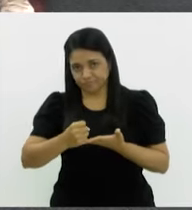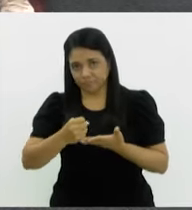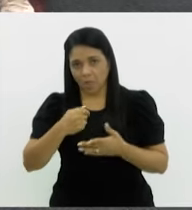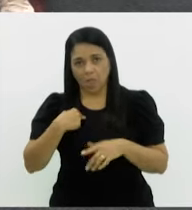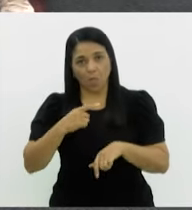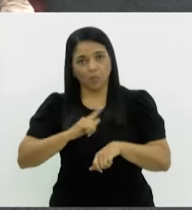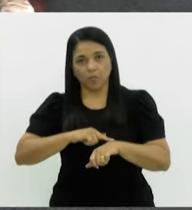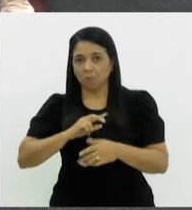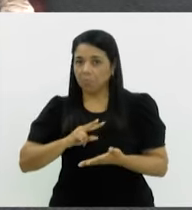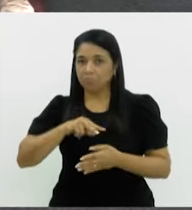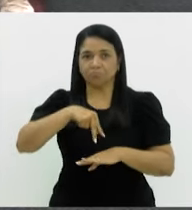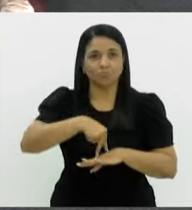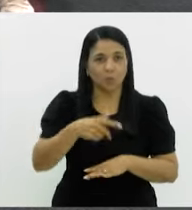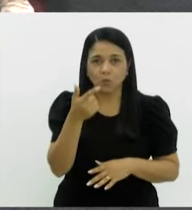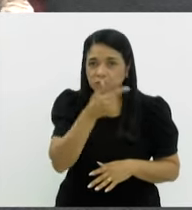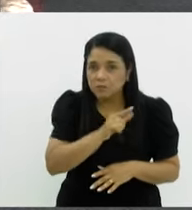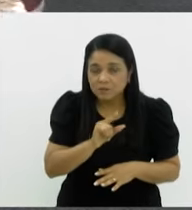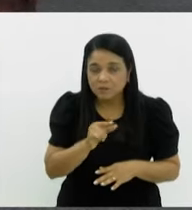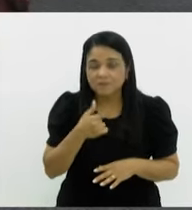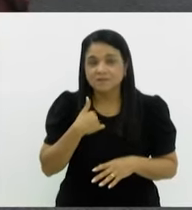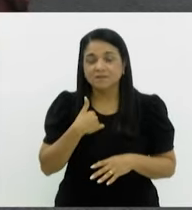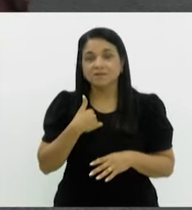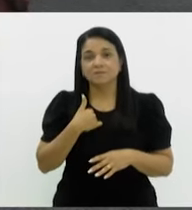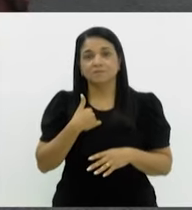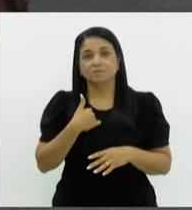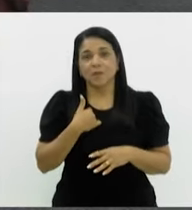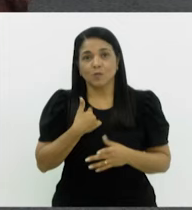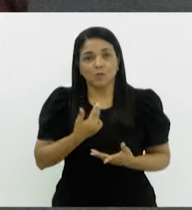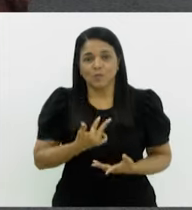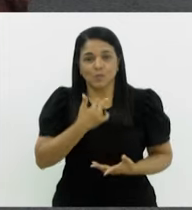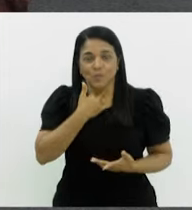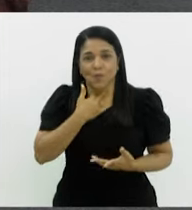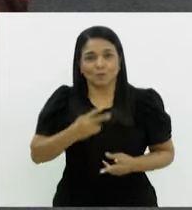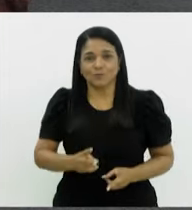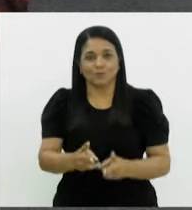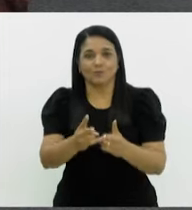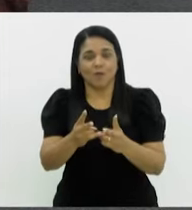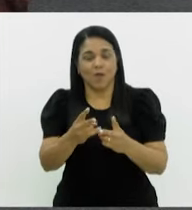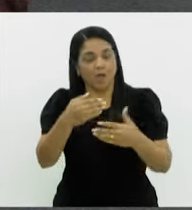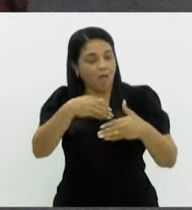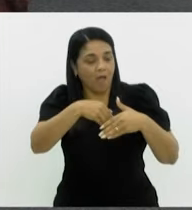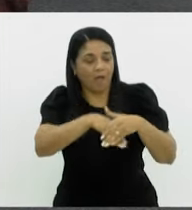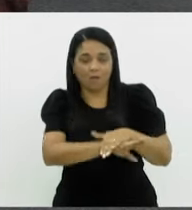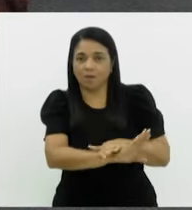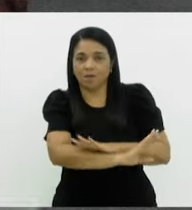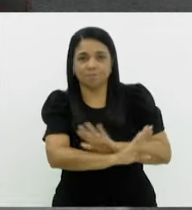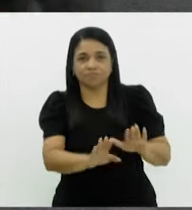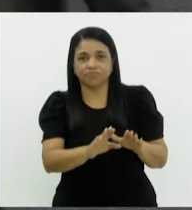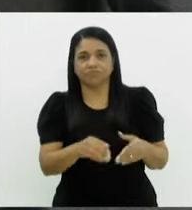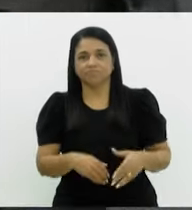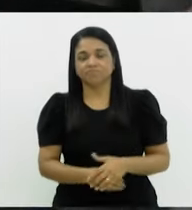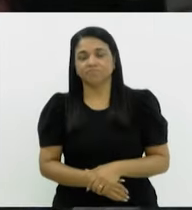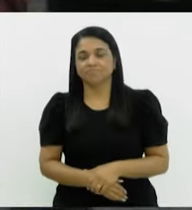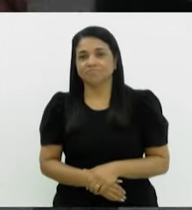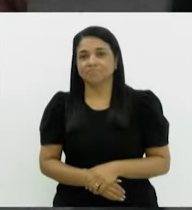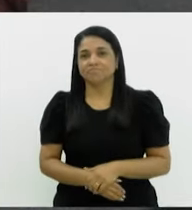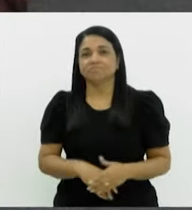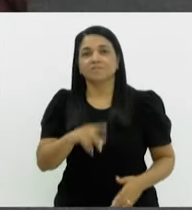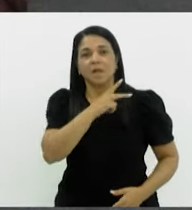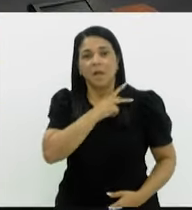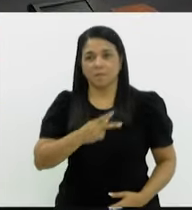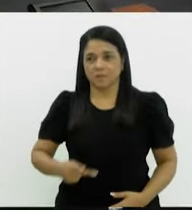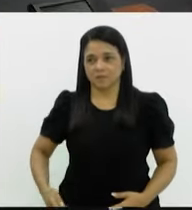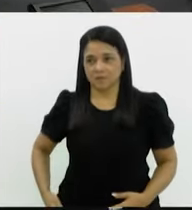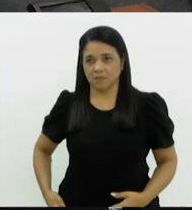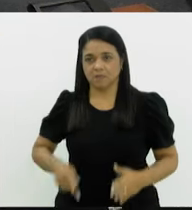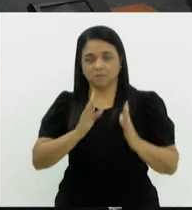de eu levantar. Mas também não pode prosseguir, porque constitucionalidade é arquivo. A presidência